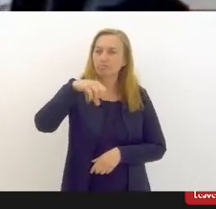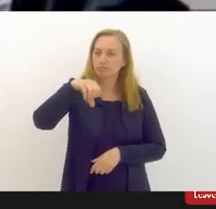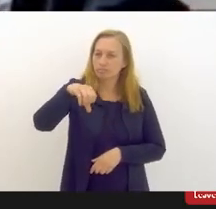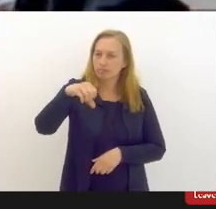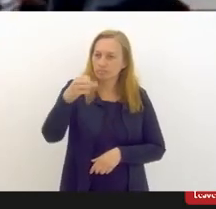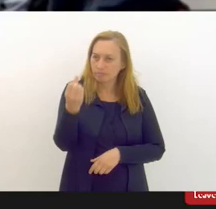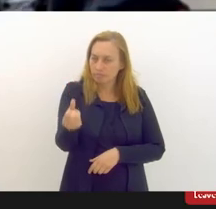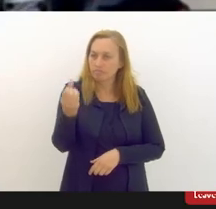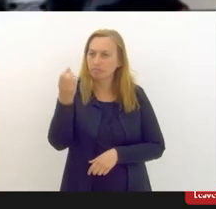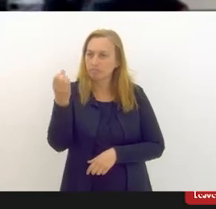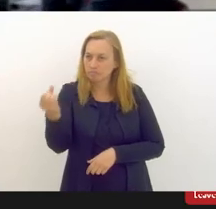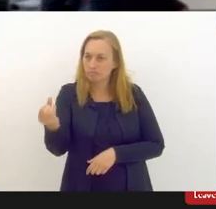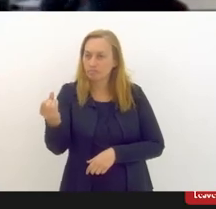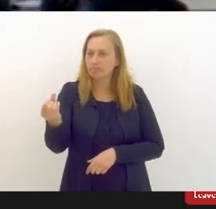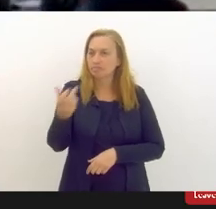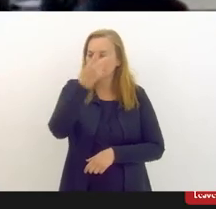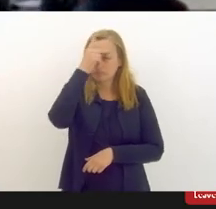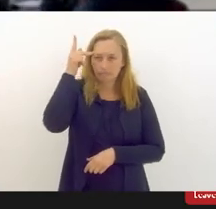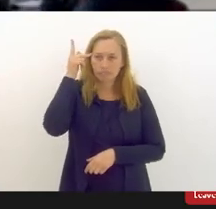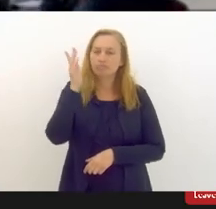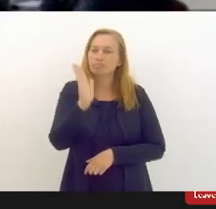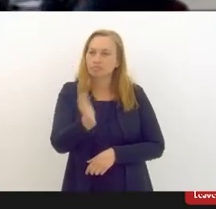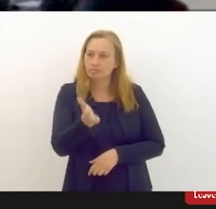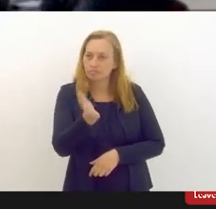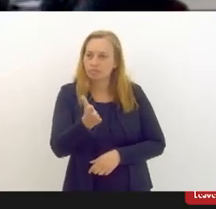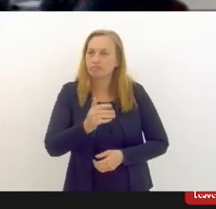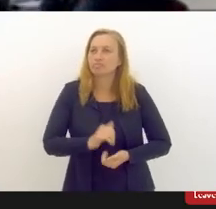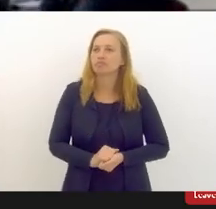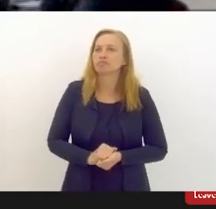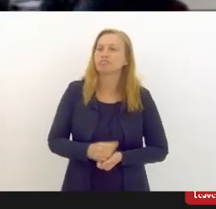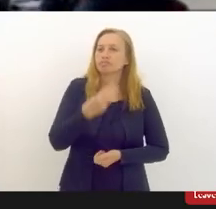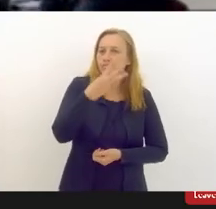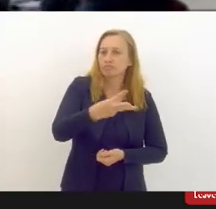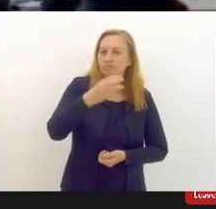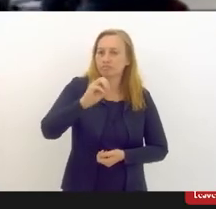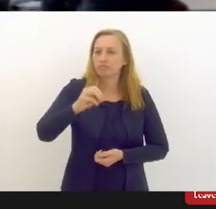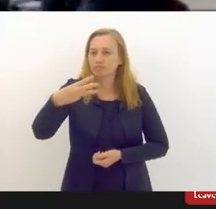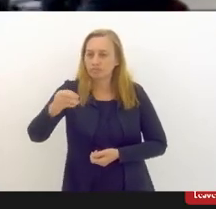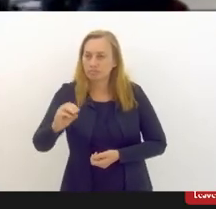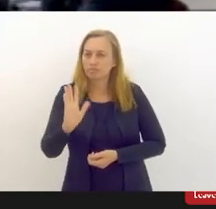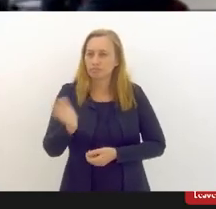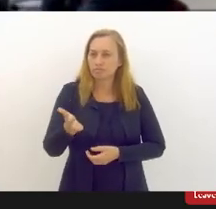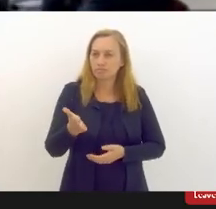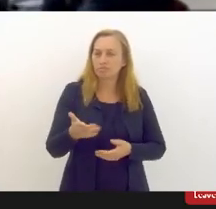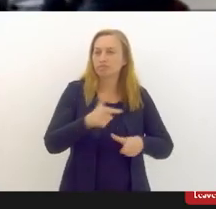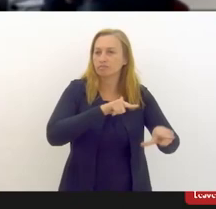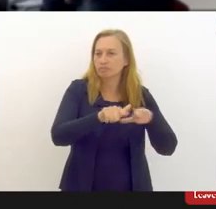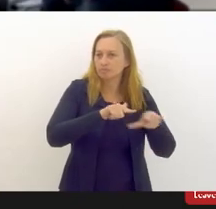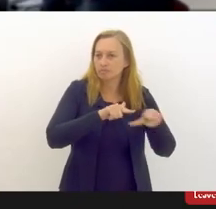966 candidatos. Já estamos com 303 admitidos e